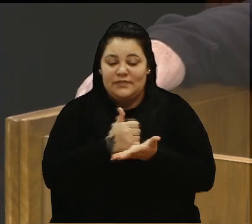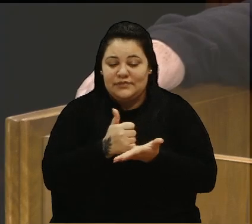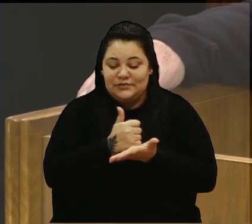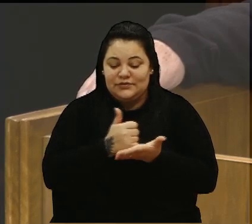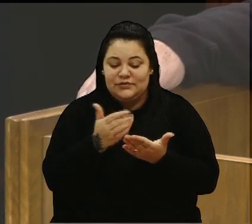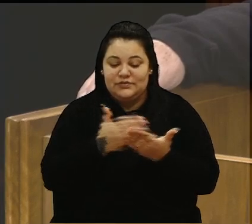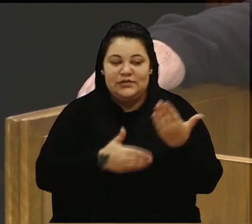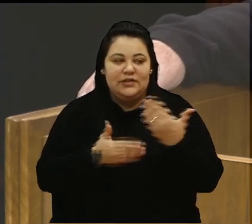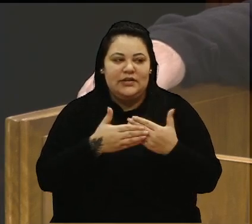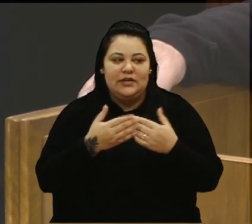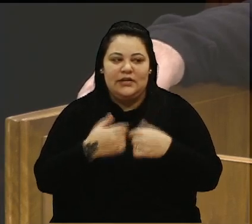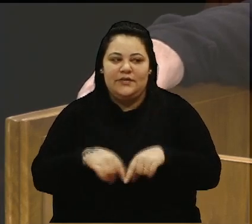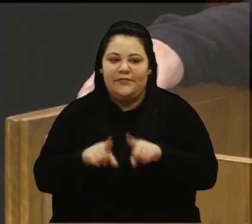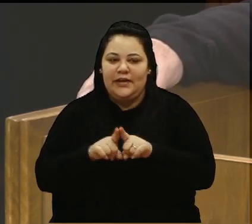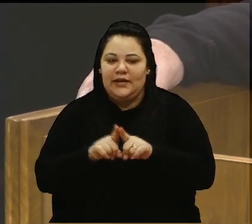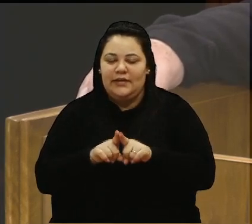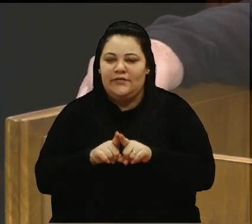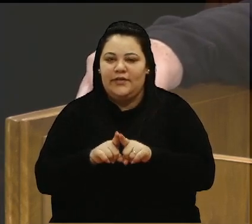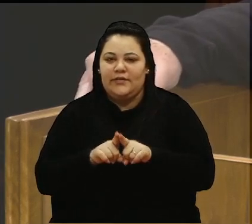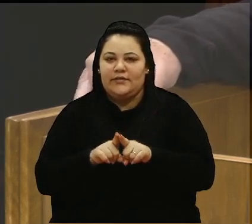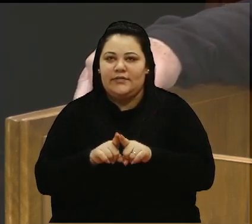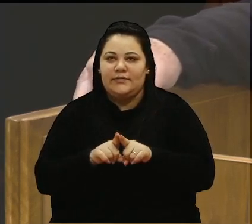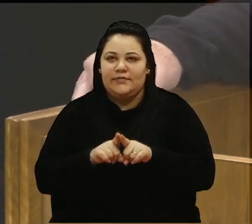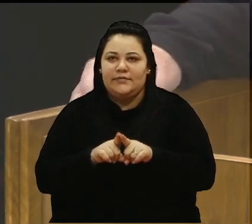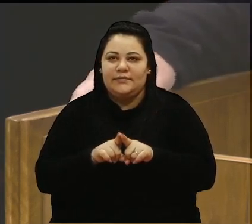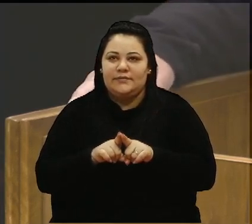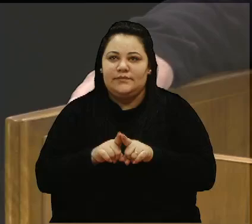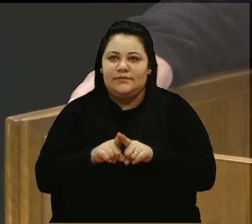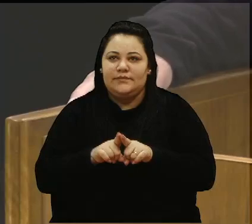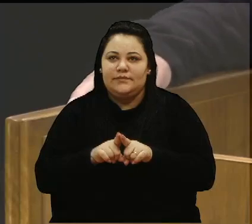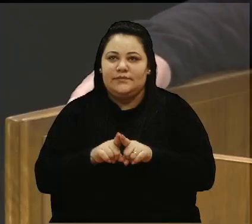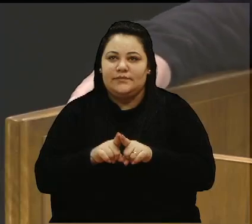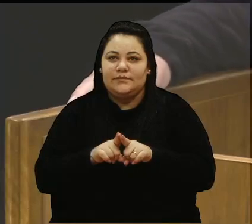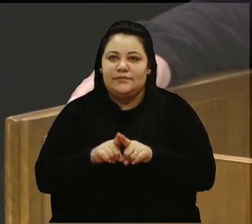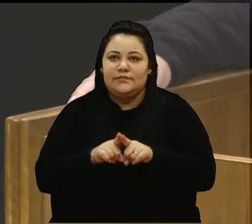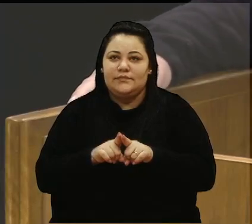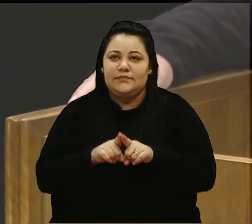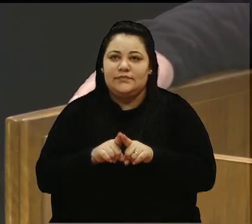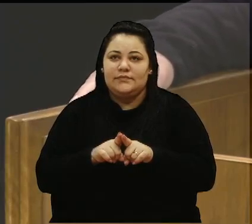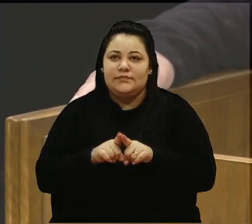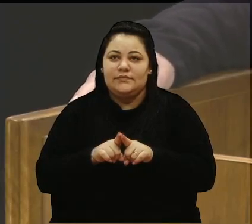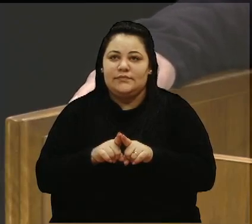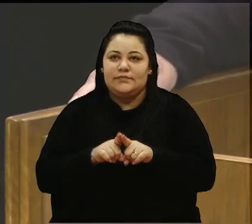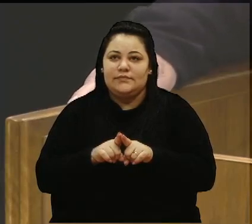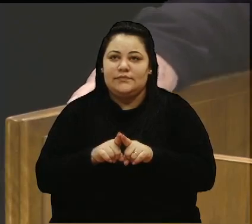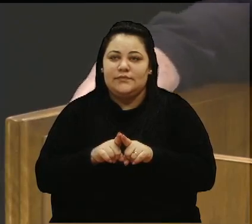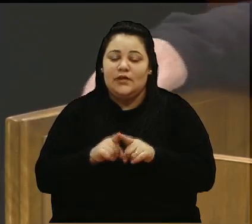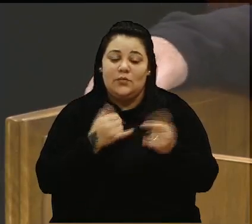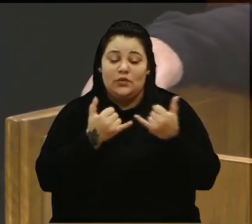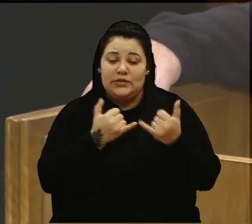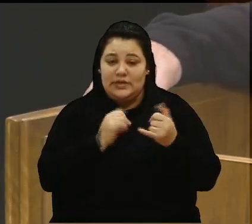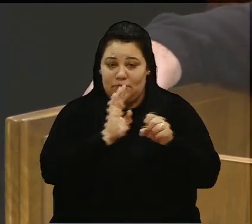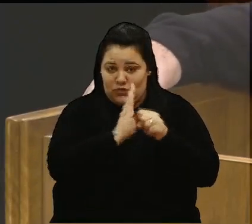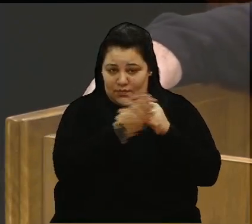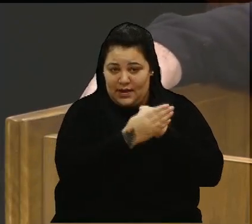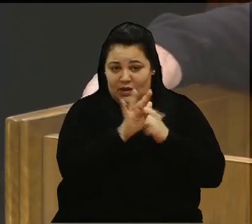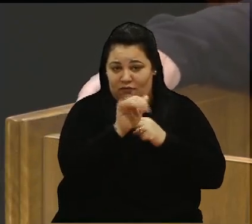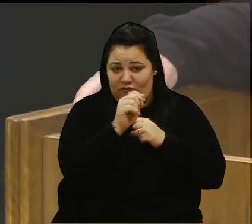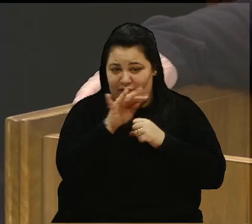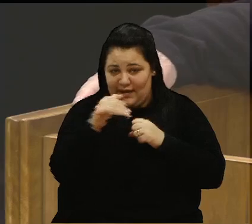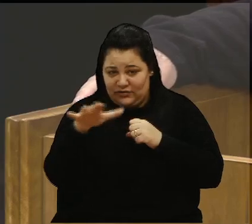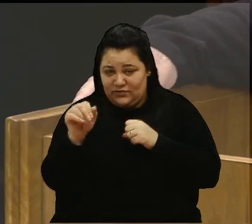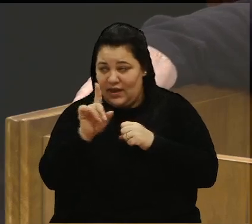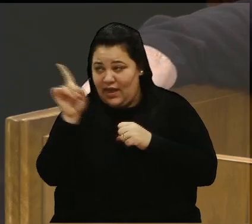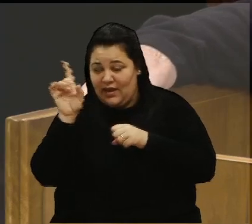os débitos dos empréstimos feitos para asfaltamento, para represa do Marrecas, e fizeram